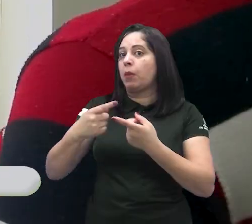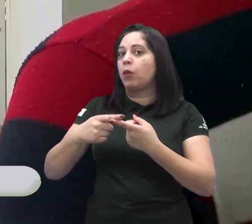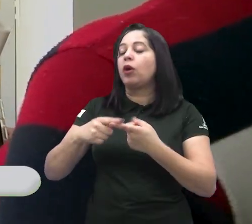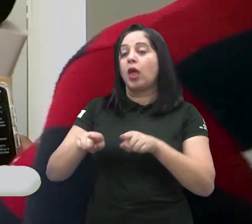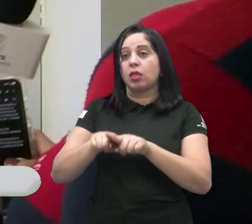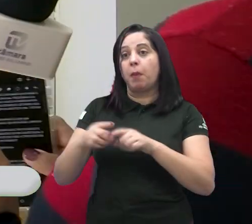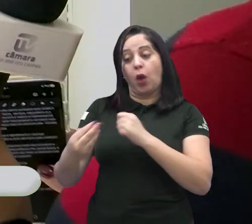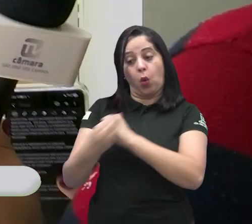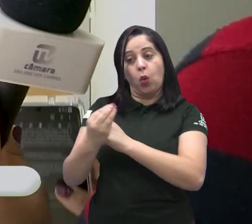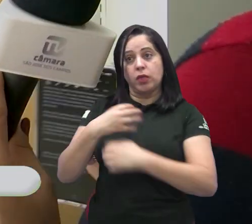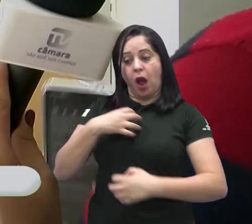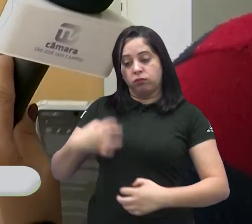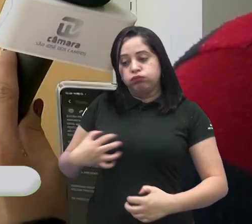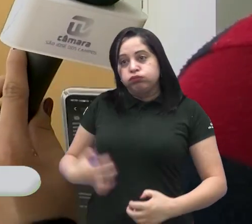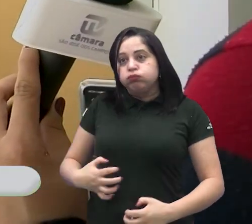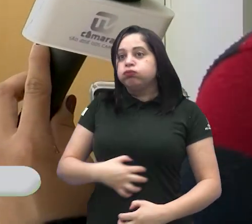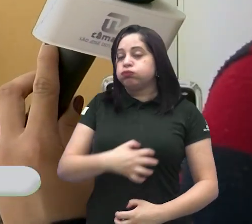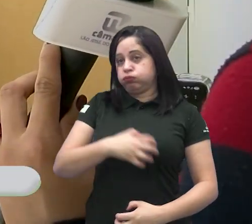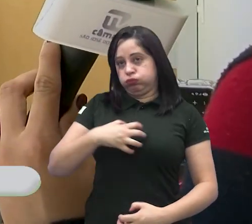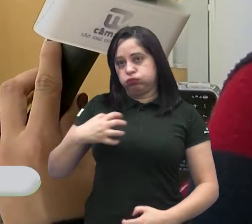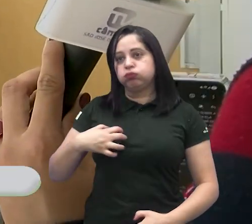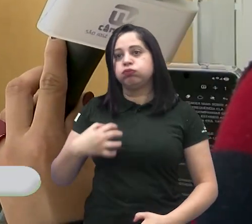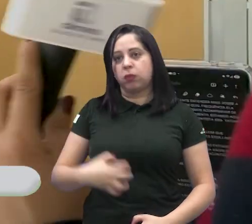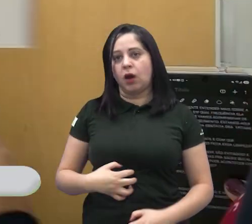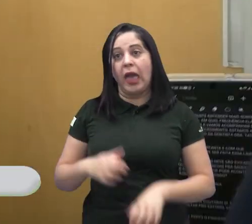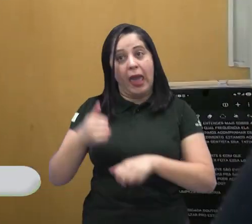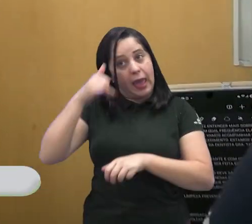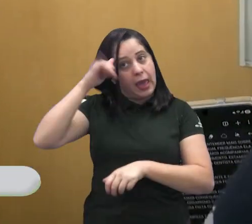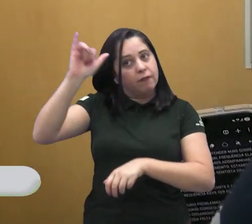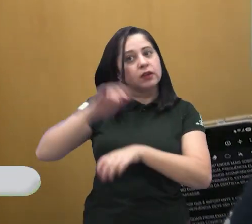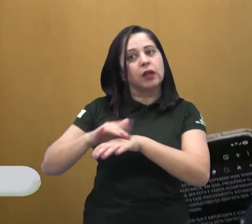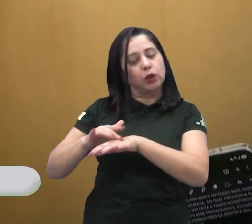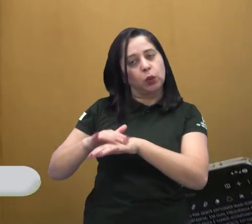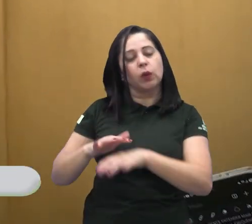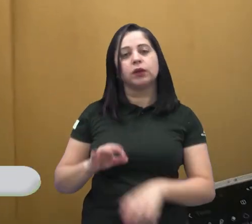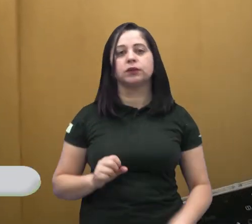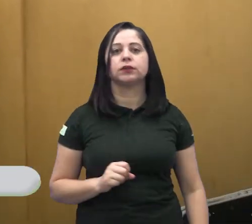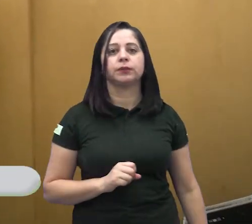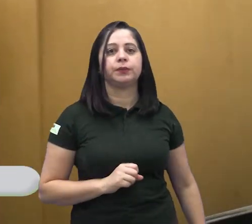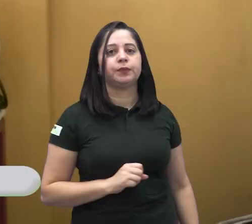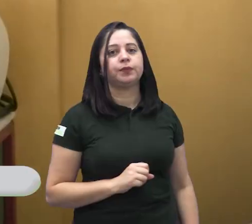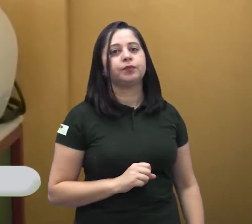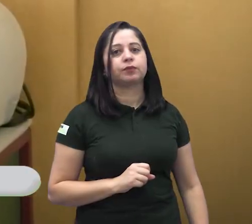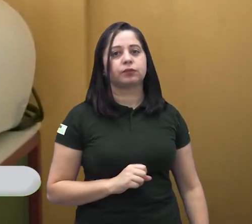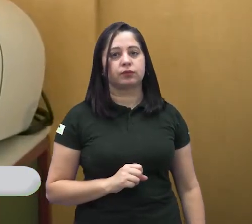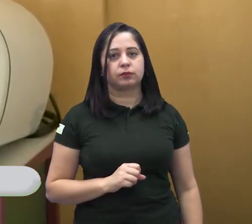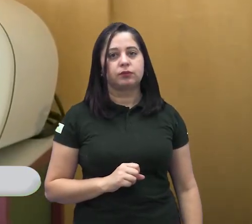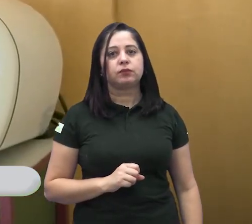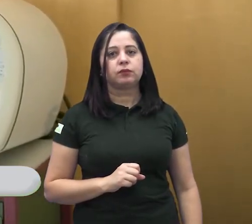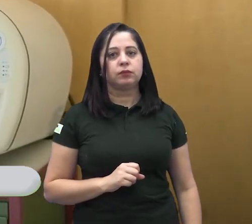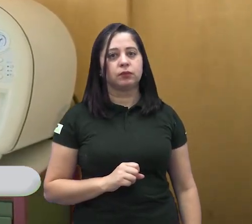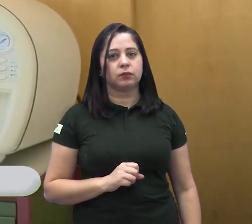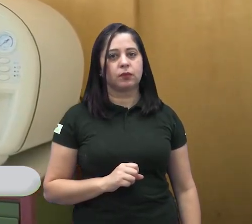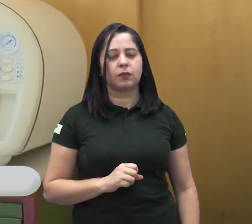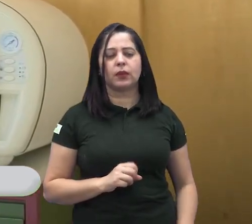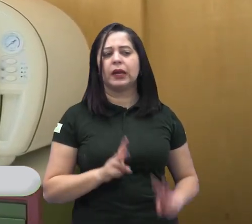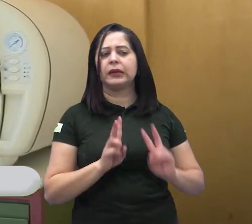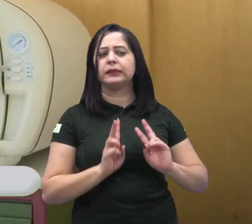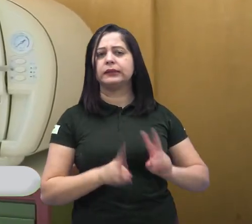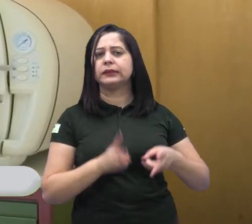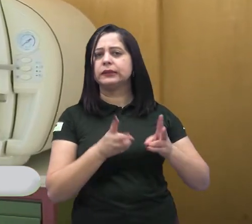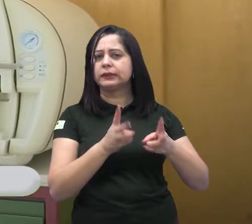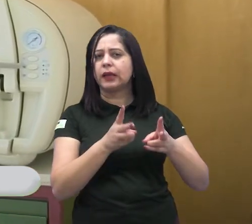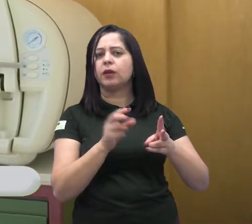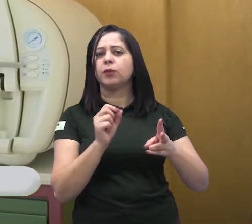ser evitados caso a pessoa não tenha essa frequência aí na limpeza, certo? Sim. A gente sempre começa a observar